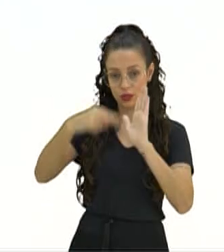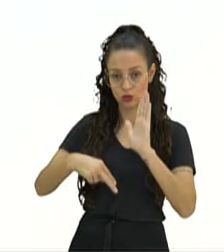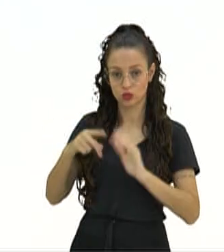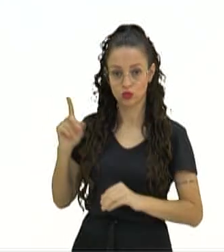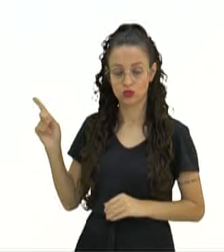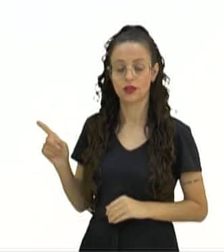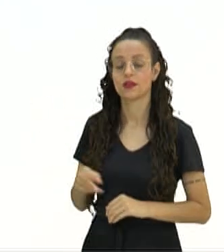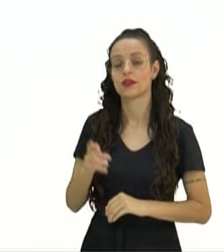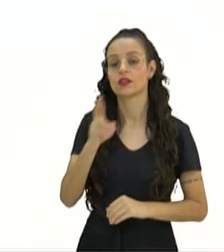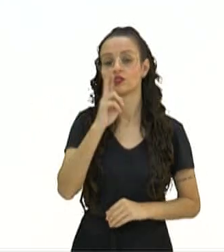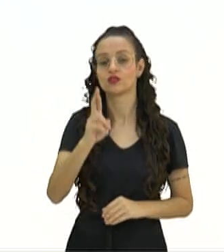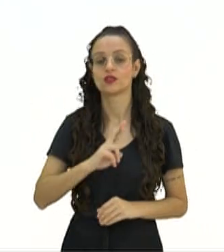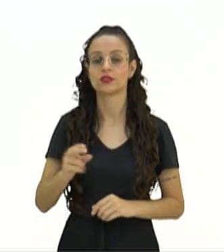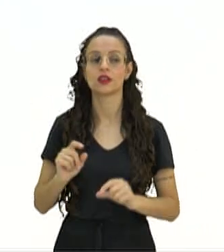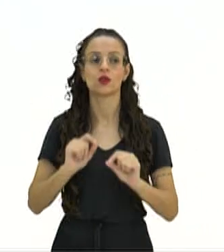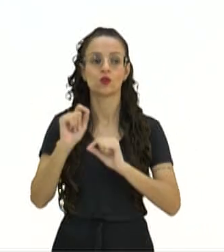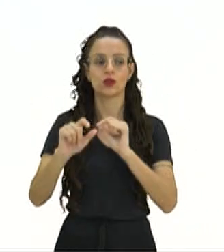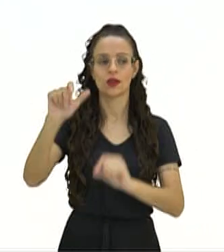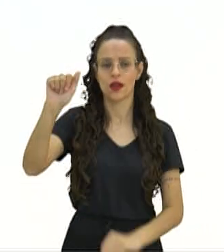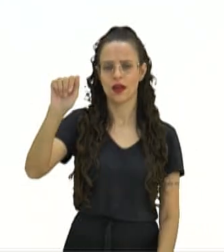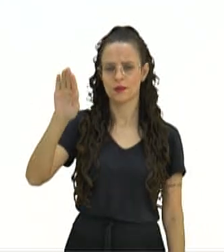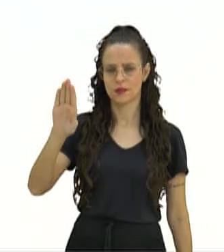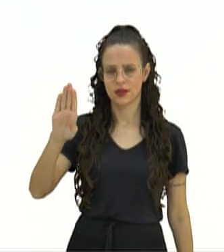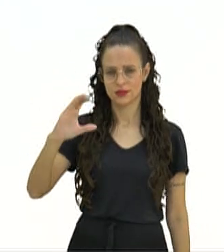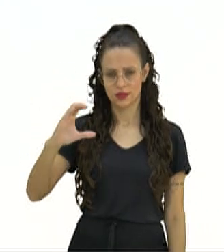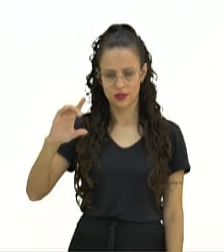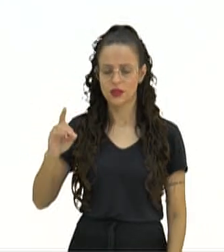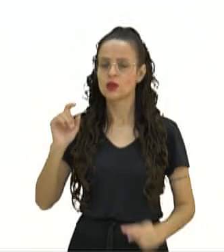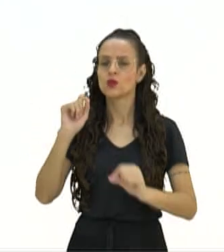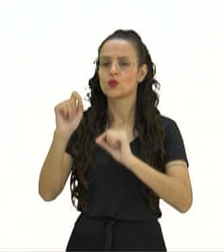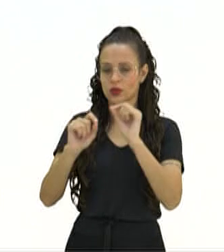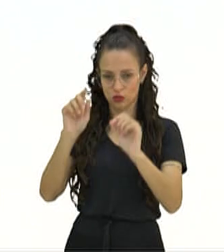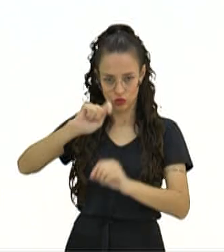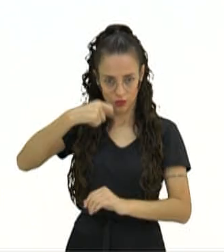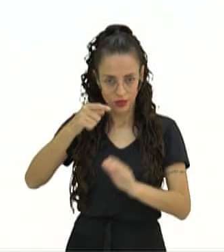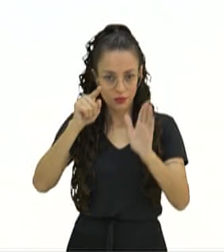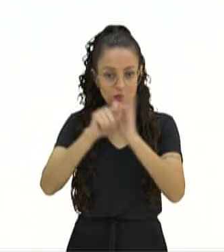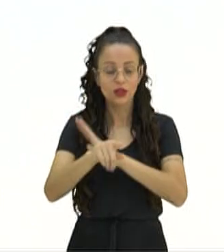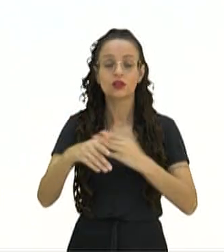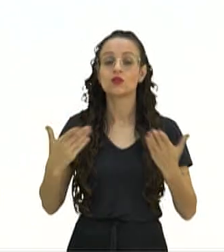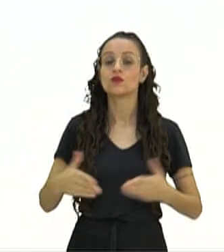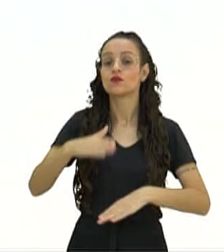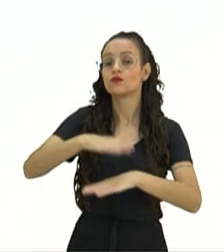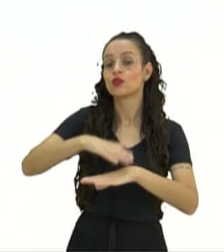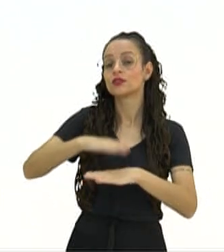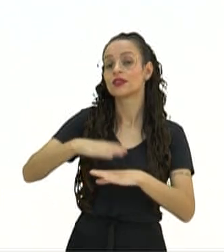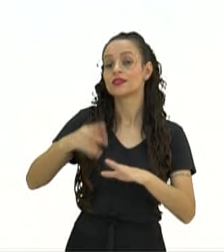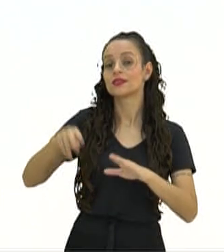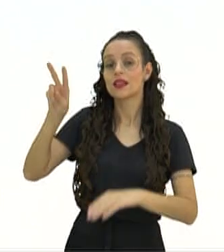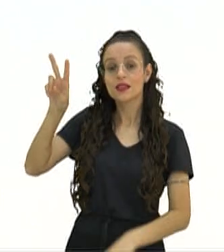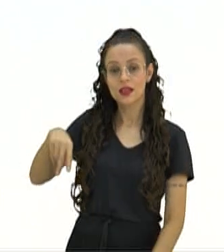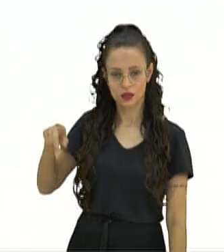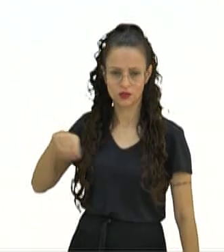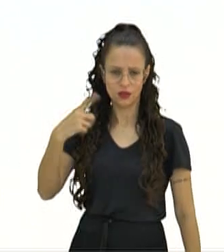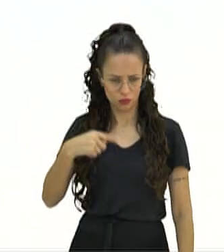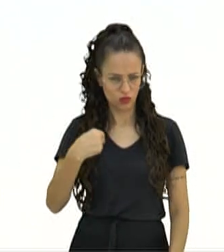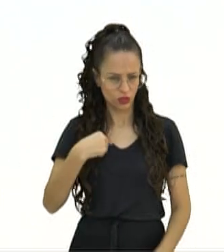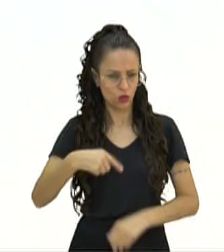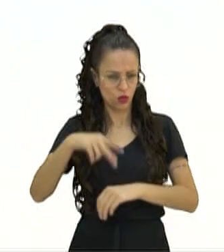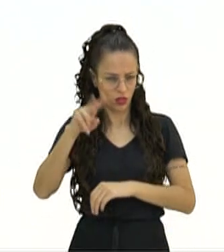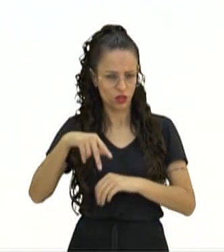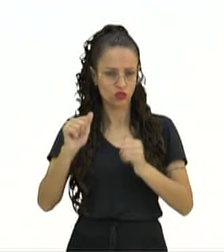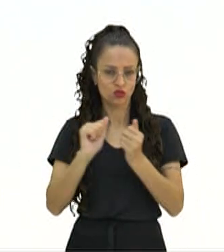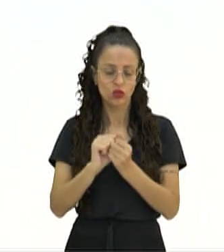dizer das alternativas abaixo sobre o que está sendo perguntado. Então, eu quero que vocês leiam, depois na volta eu leio junto com